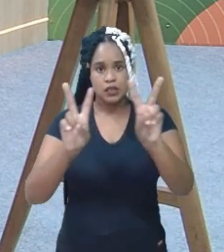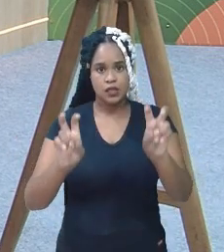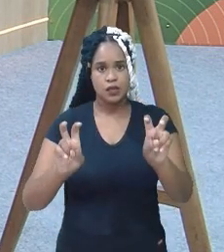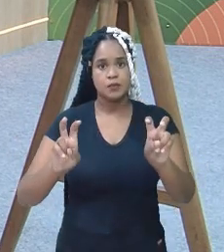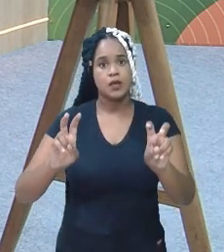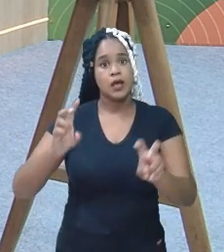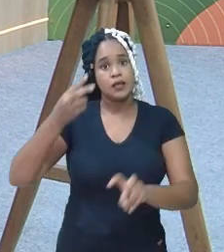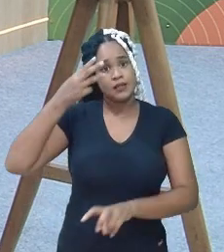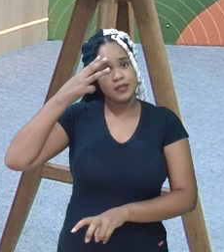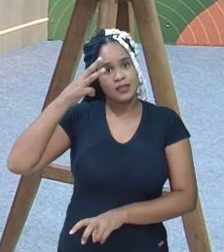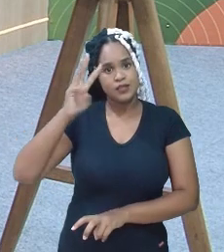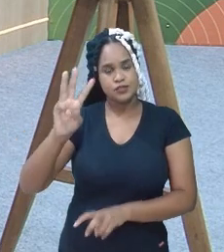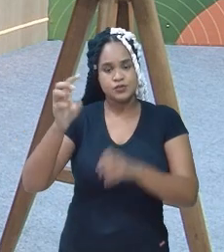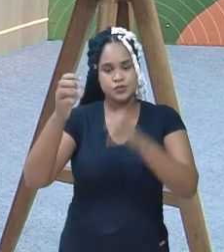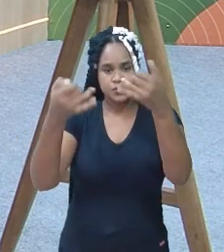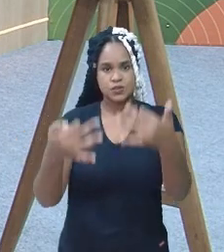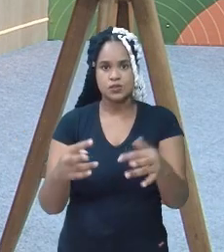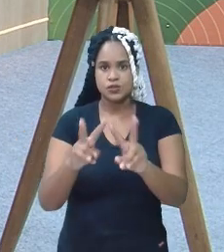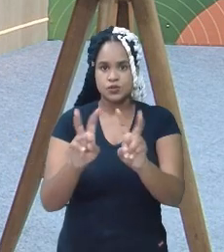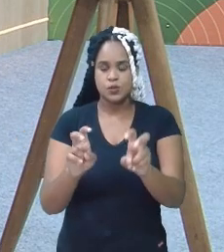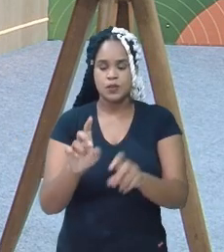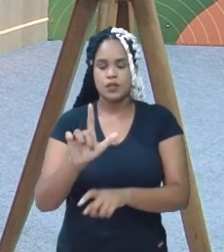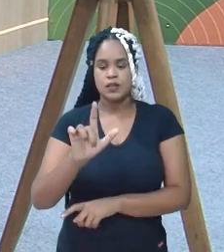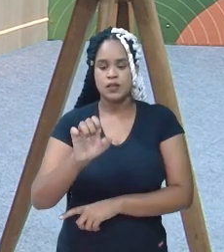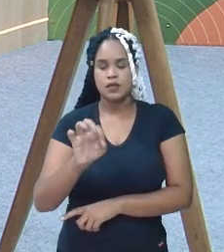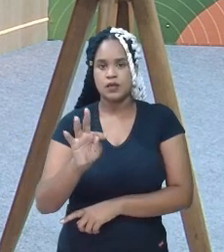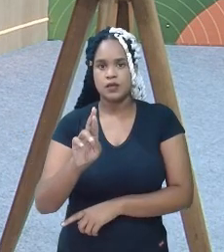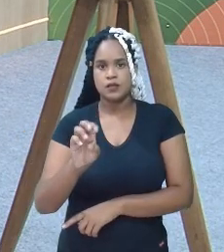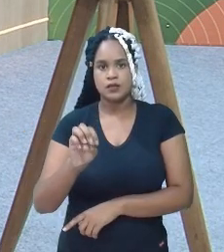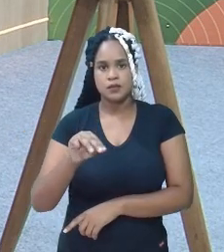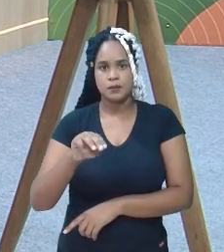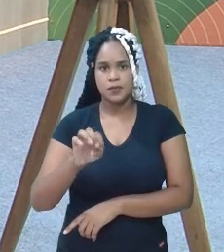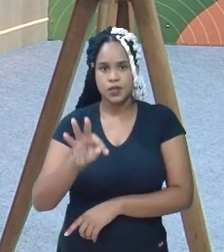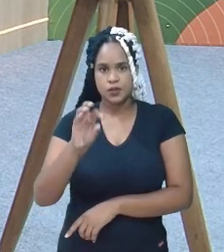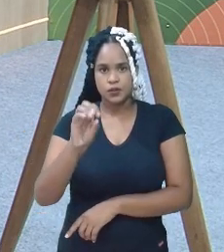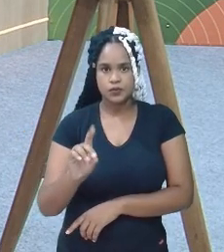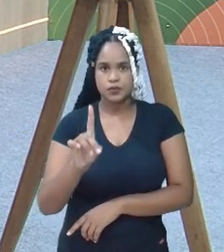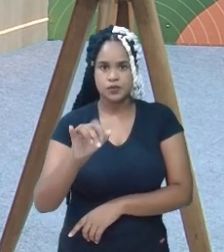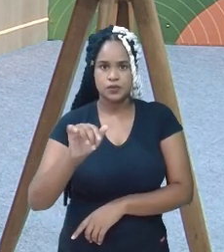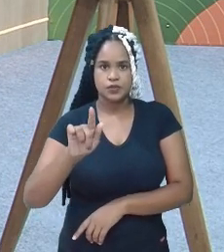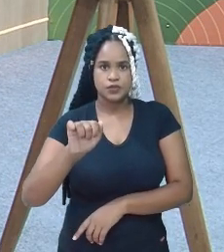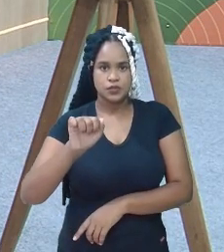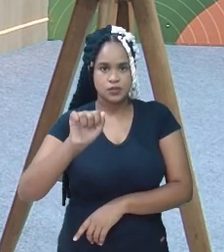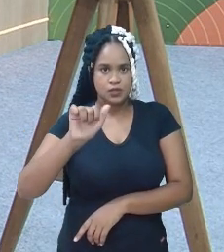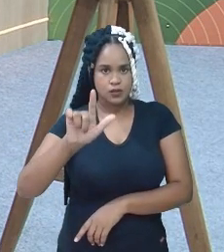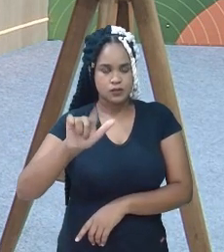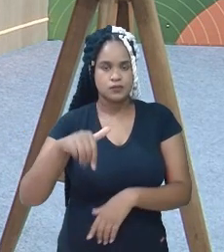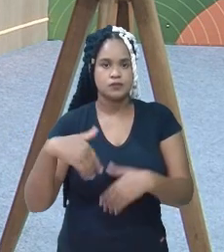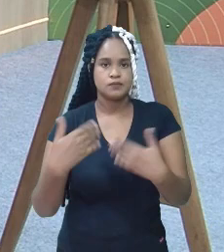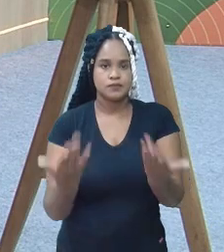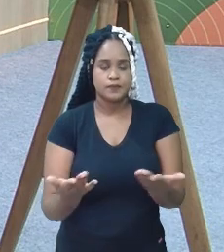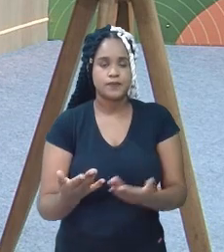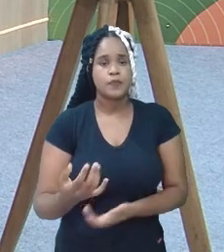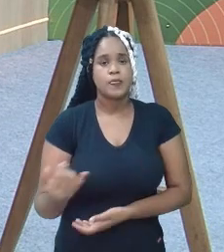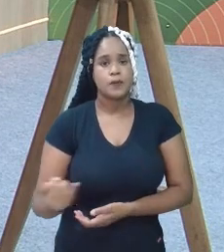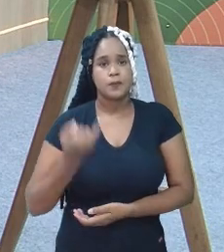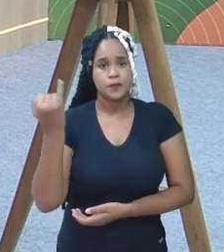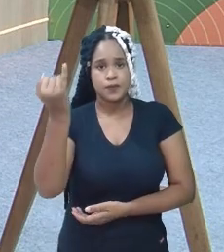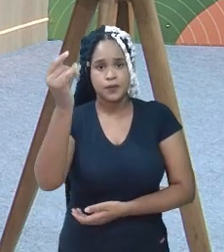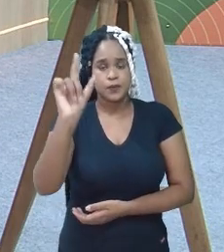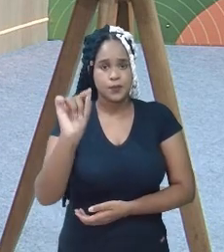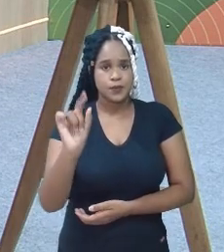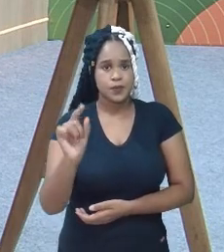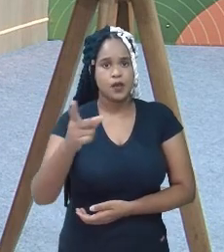dias, falando sobre letramento digital. O mais importante aqui é que o professor consiga,